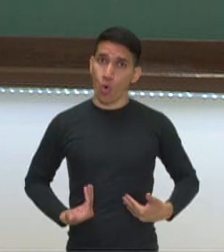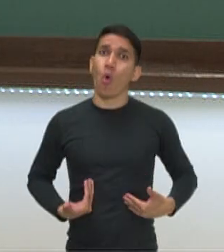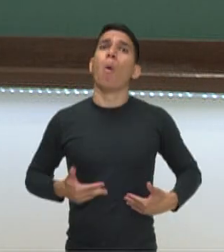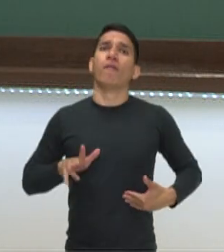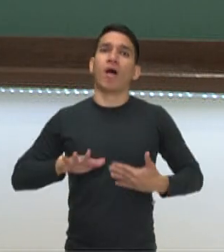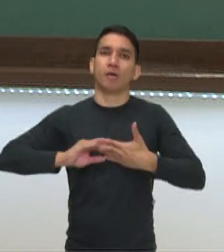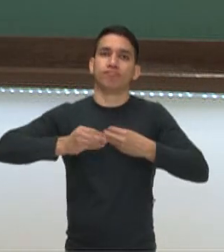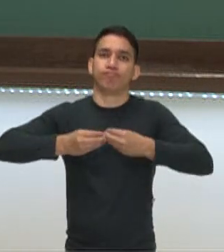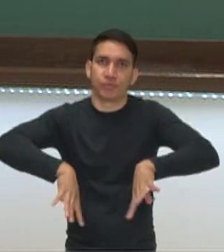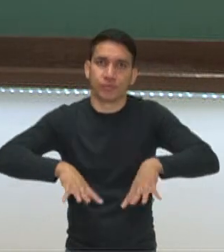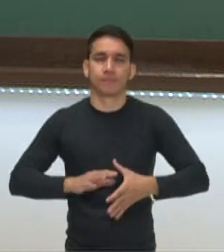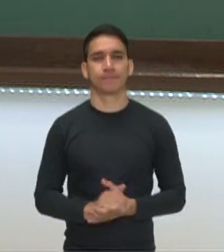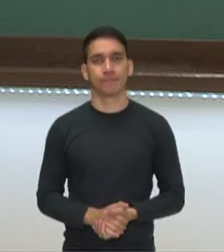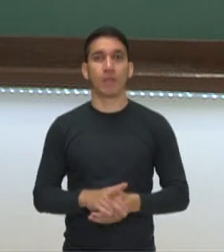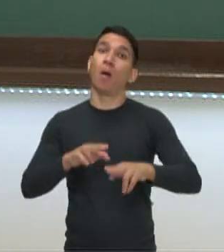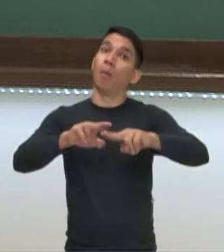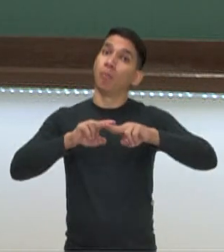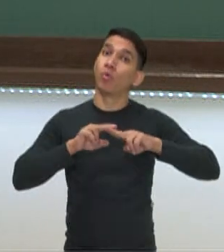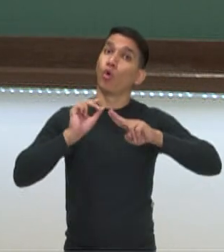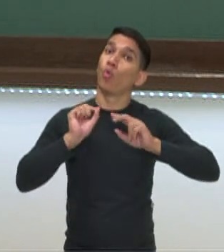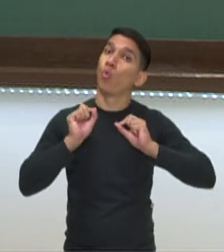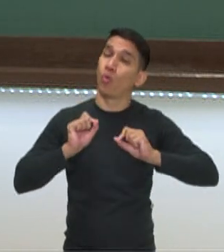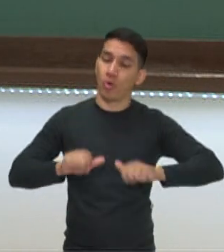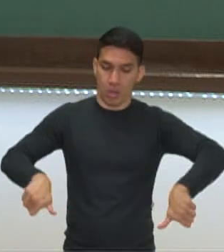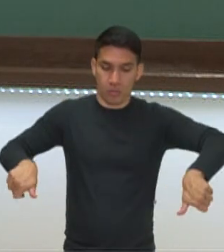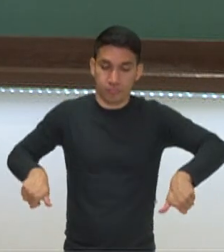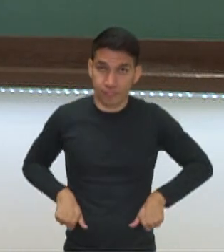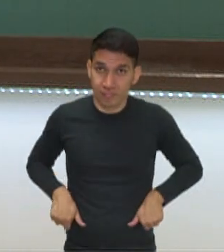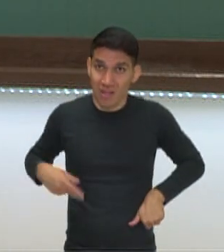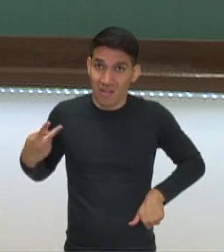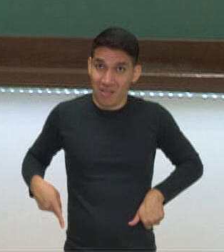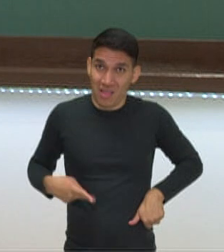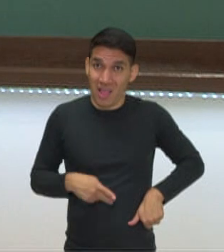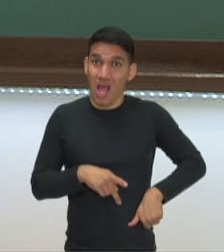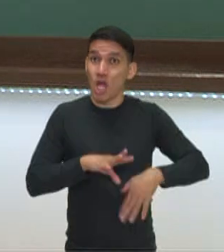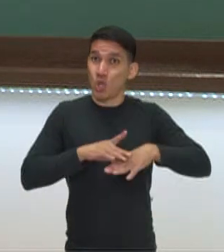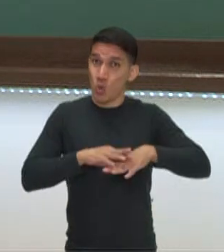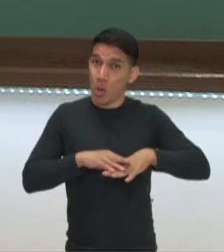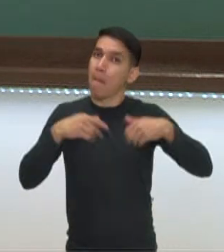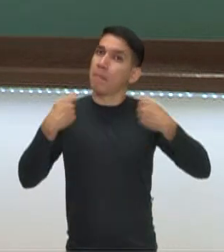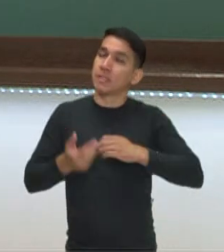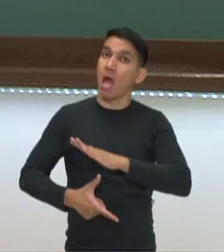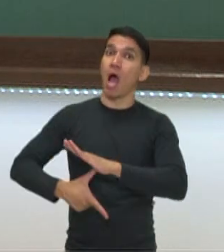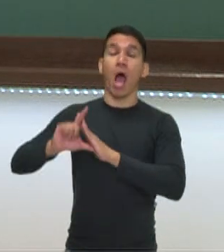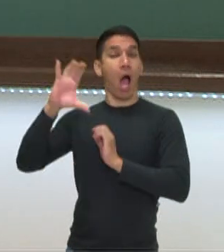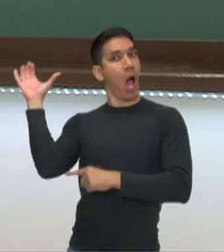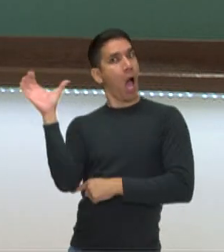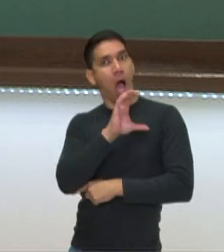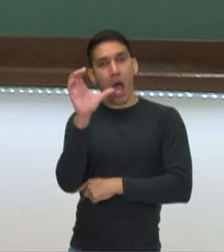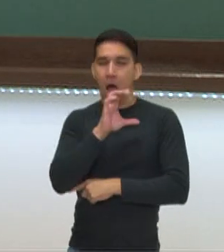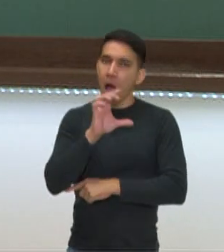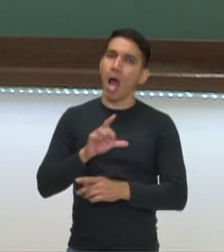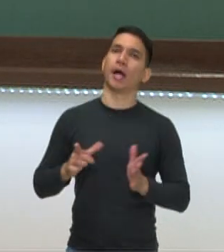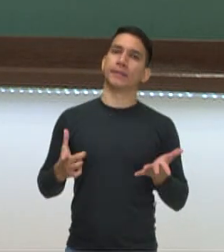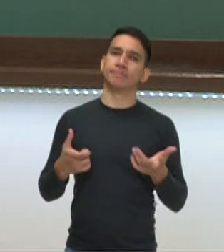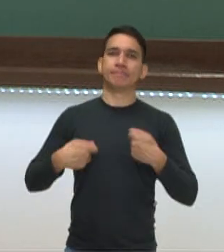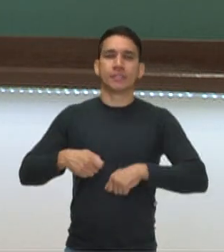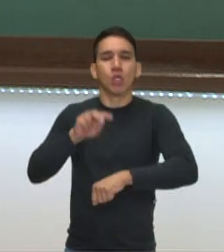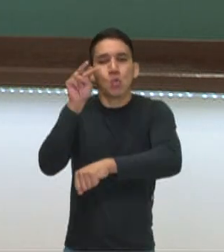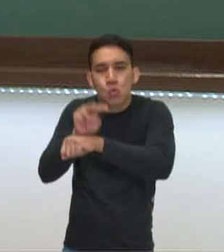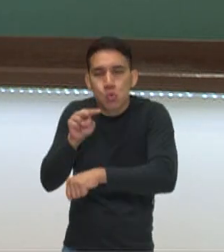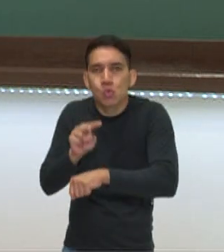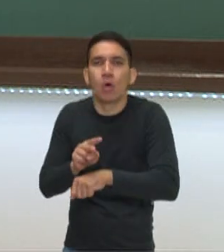prejudicado. Por isso que doenças renais precisam ser tratadas o mais rápido possível, né?